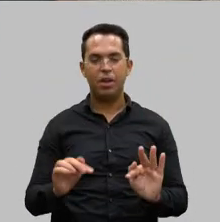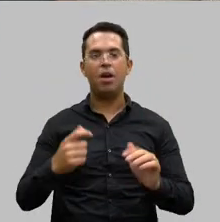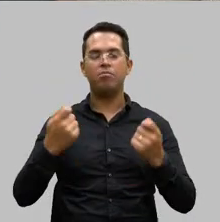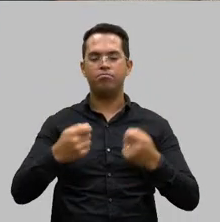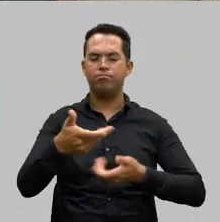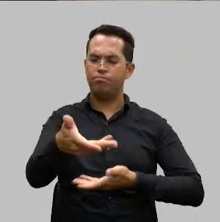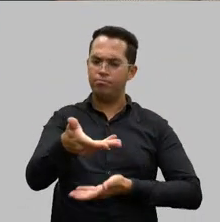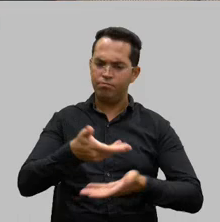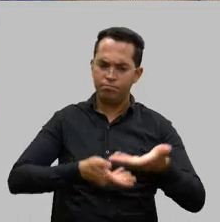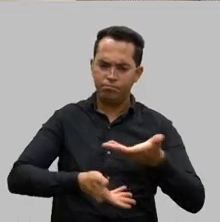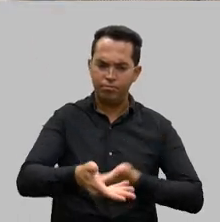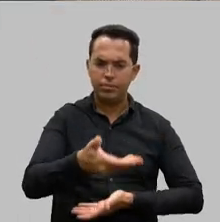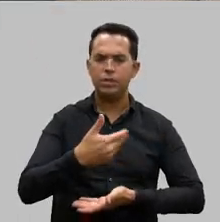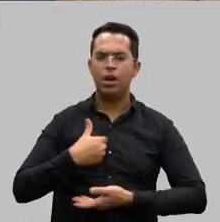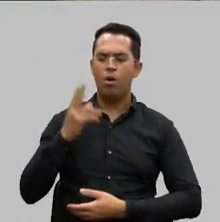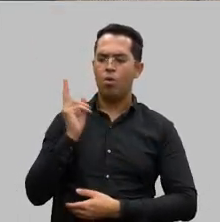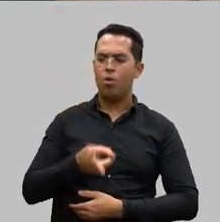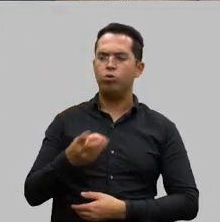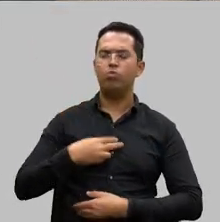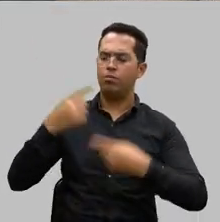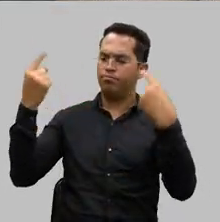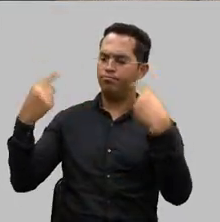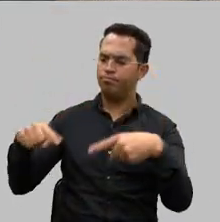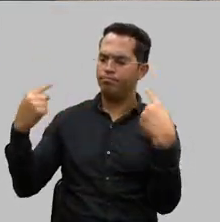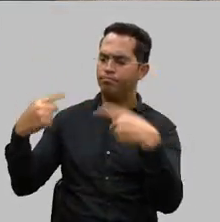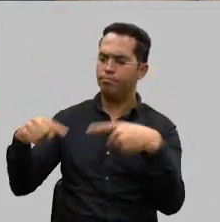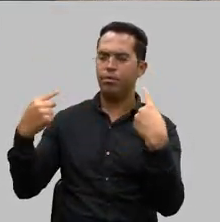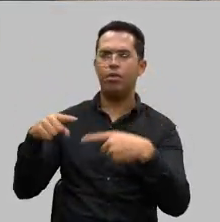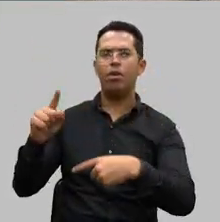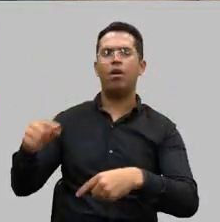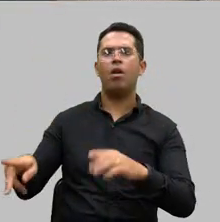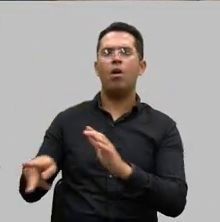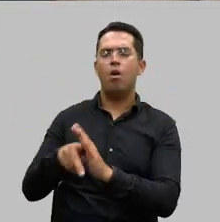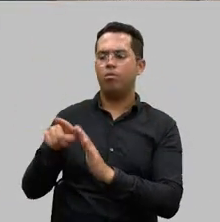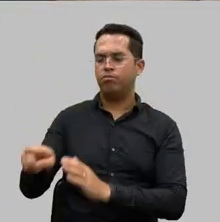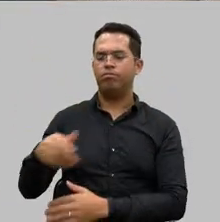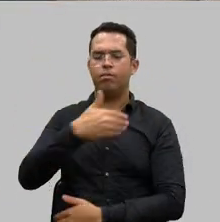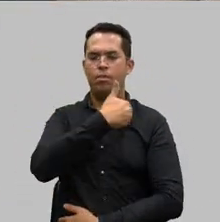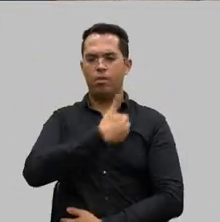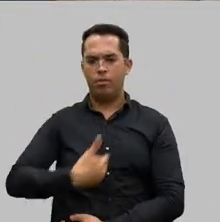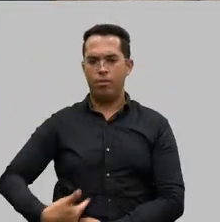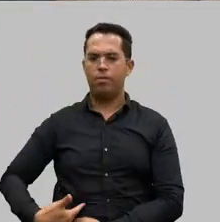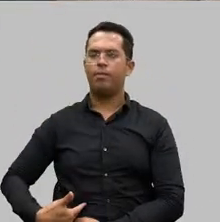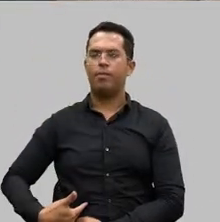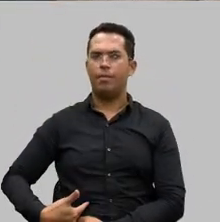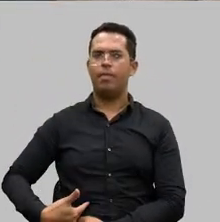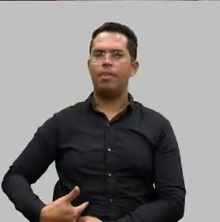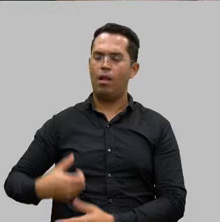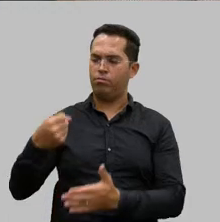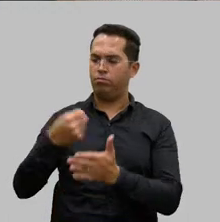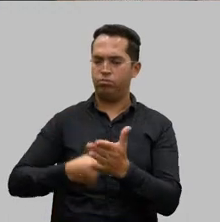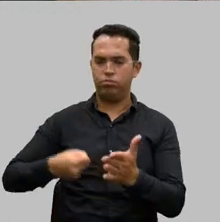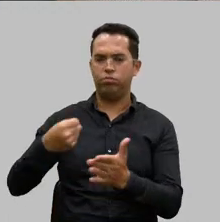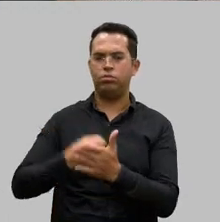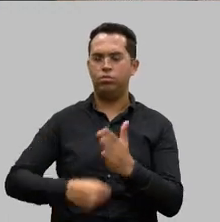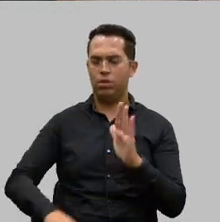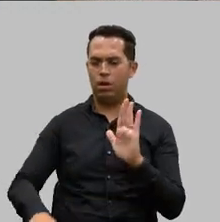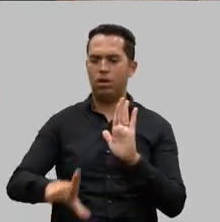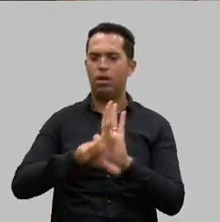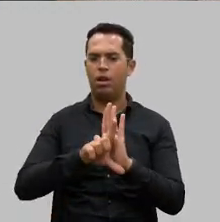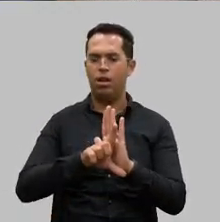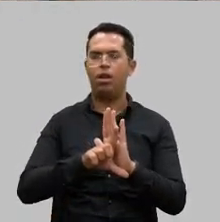continuar provocando o governo para que ele determine um X do orçamento para nós passarmos pras Paz Pros